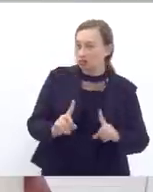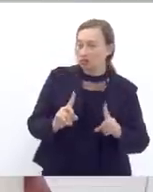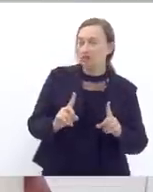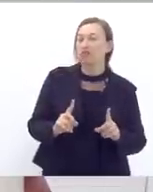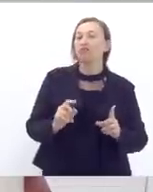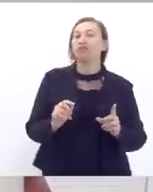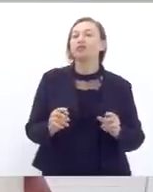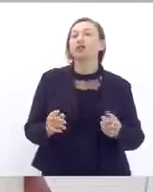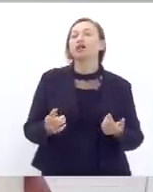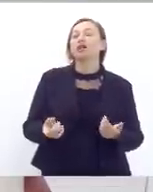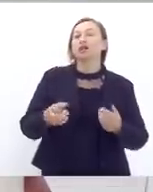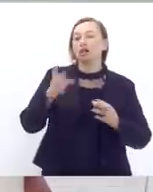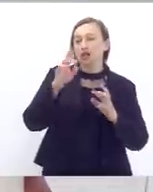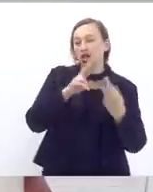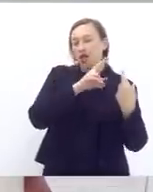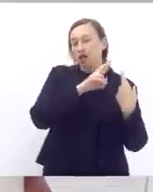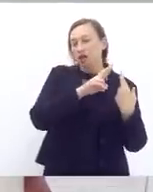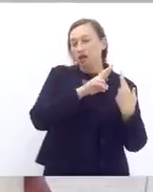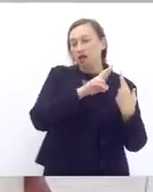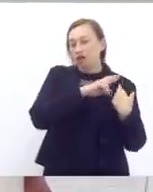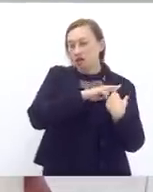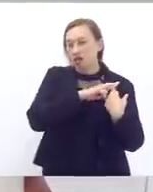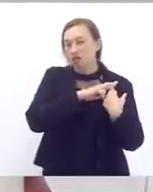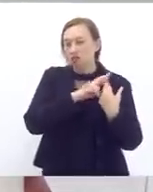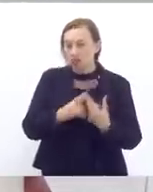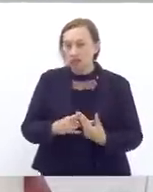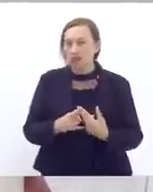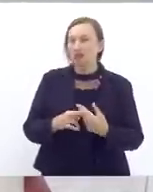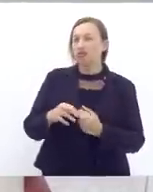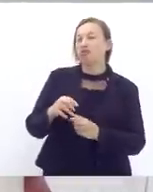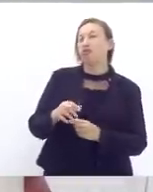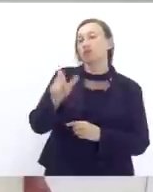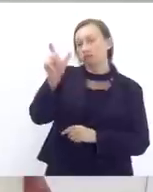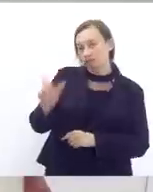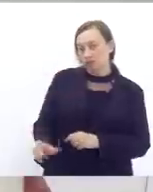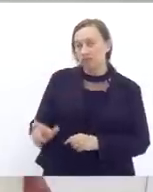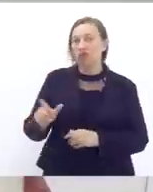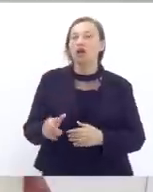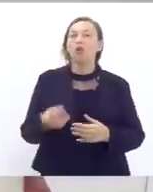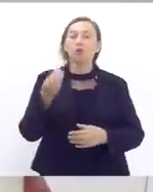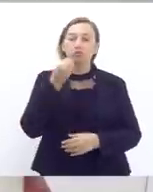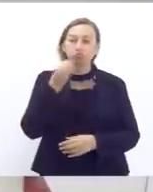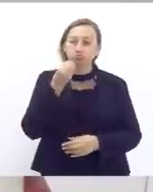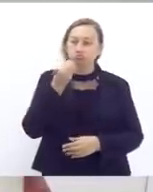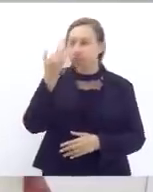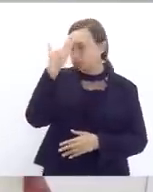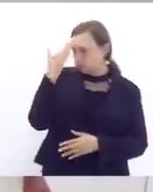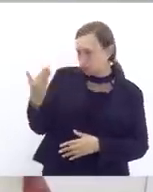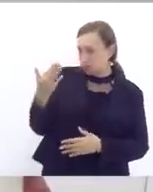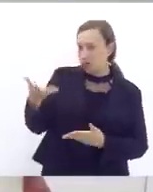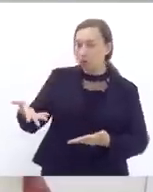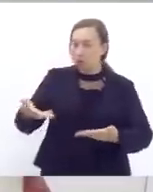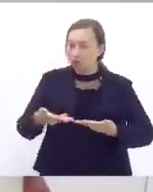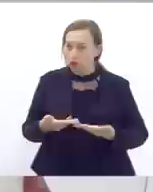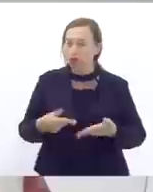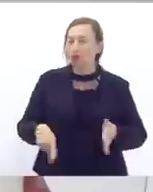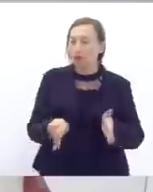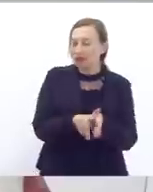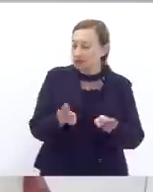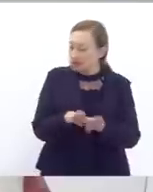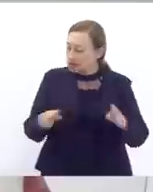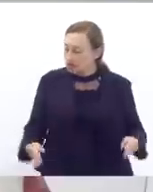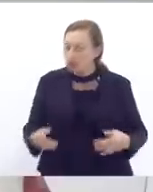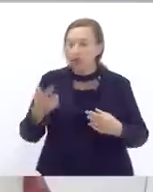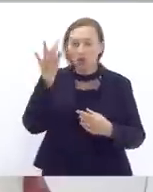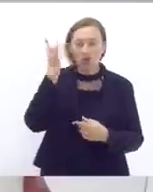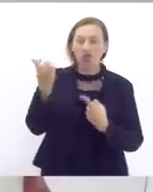por pessoas com necessidades especiais e o cara agradecer a senhora pela oportunidade mesmo com o convidado fazer parte dessa mesa eu acho